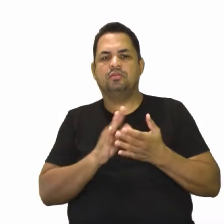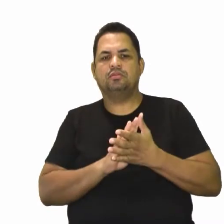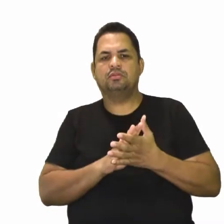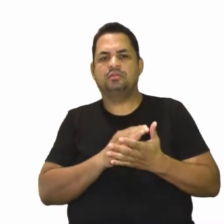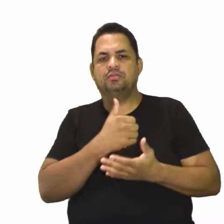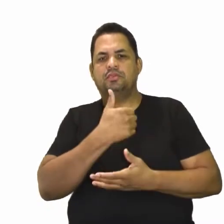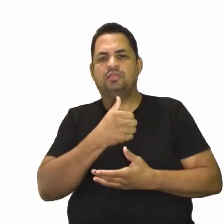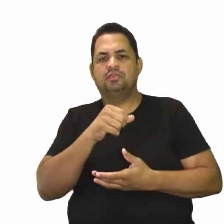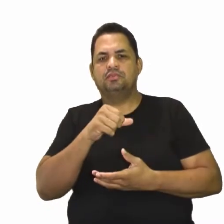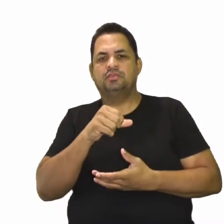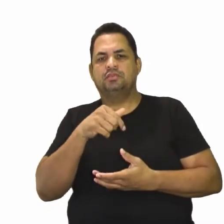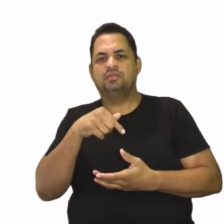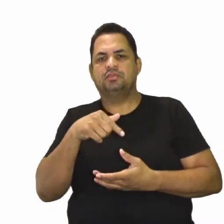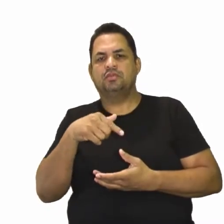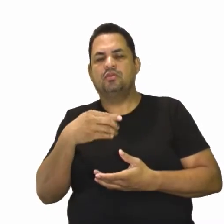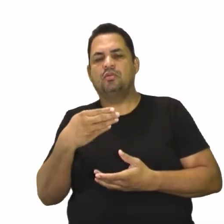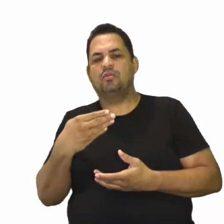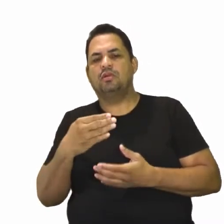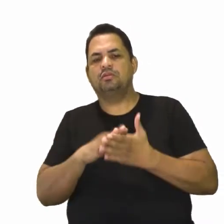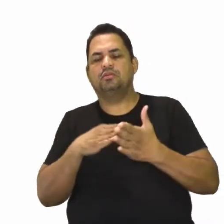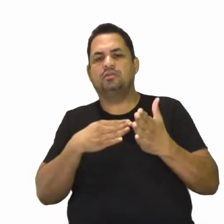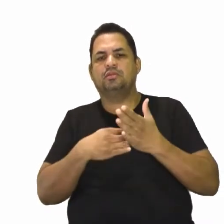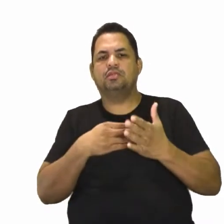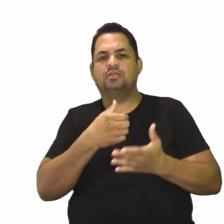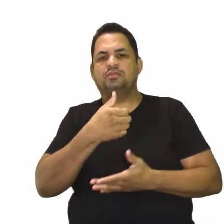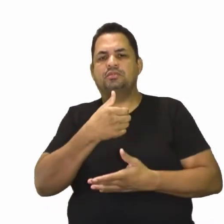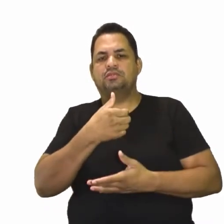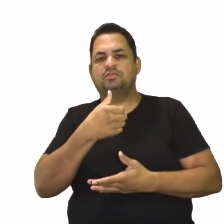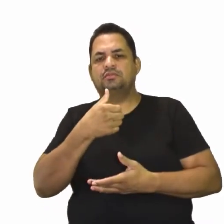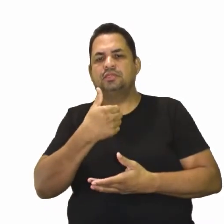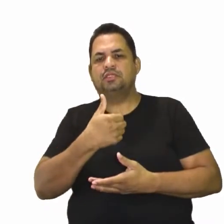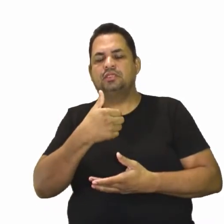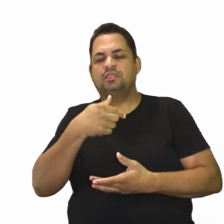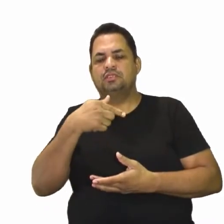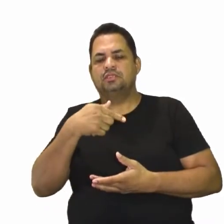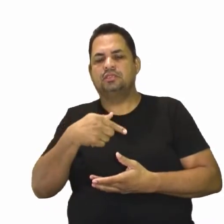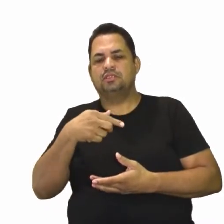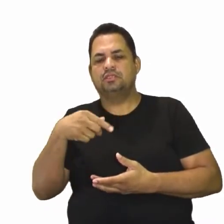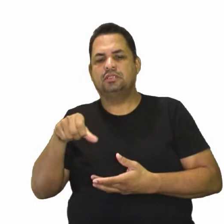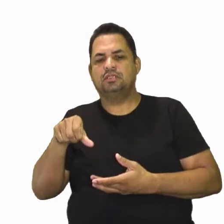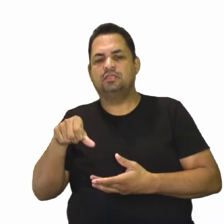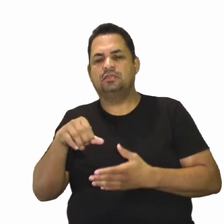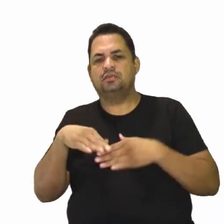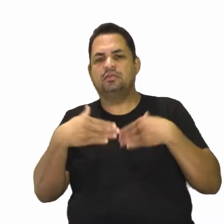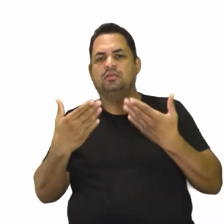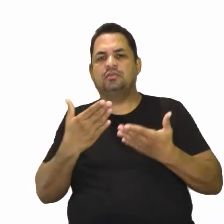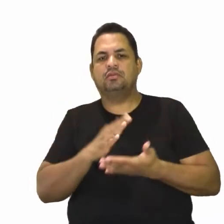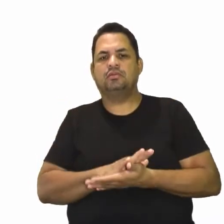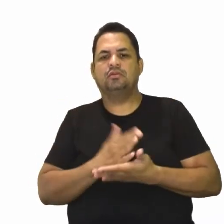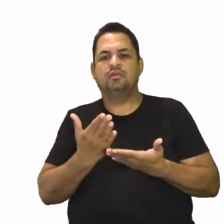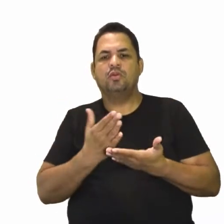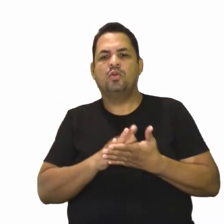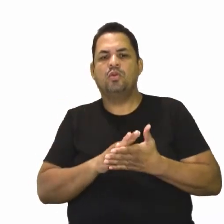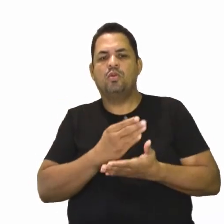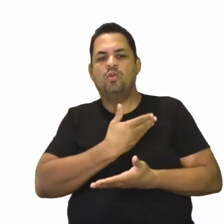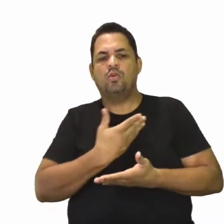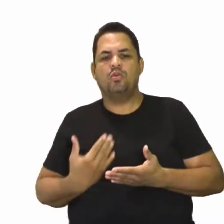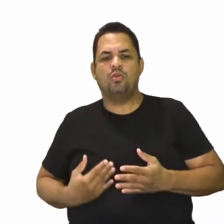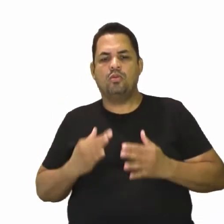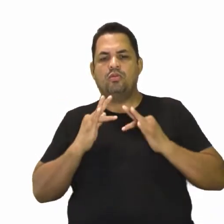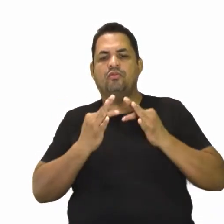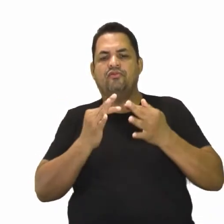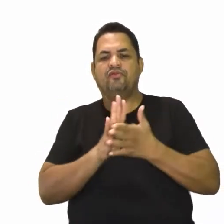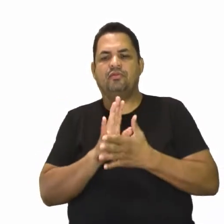de 1974 até 1979, ele começa esse processo de transição. Seu governo coincide com o fim do